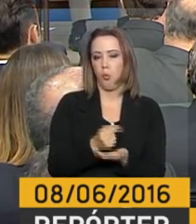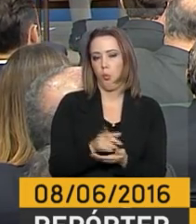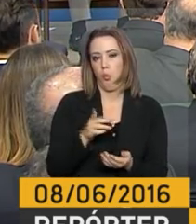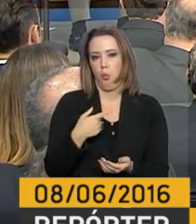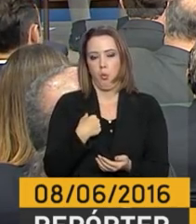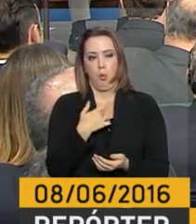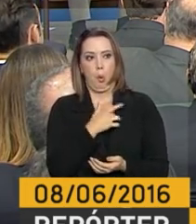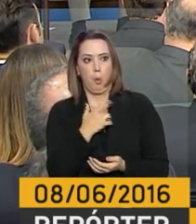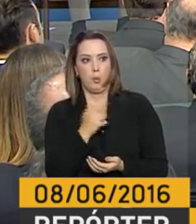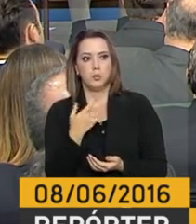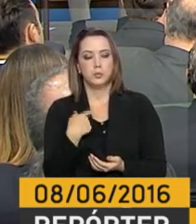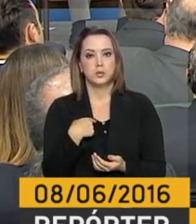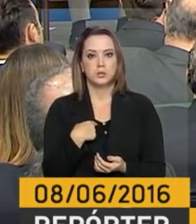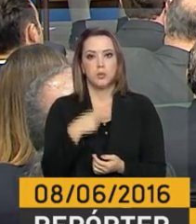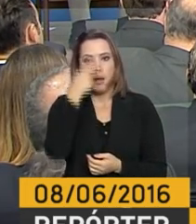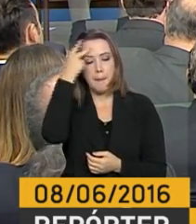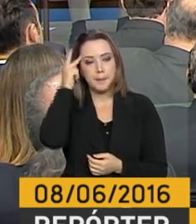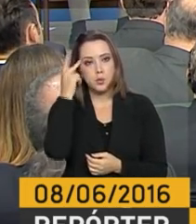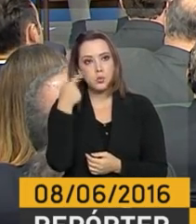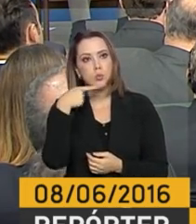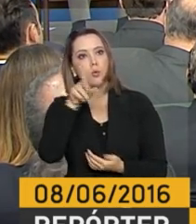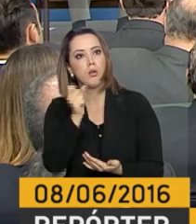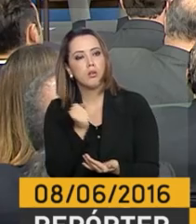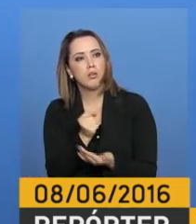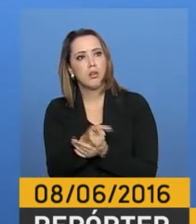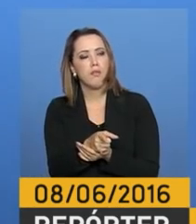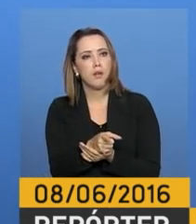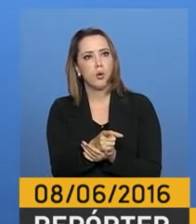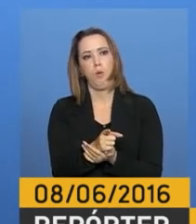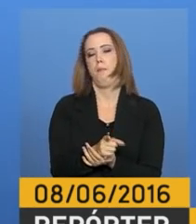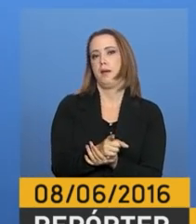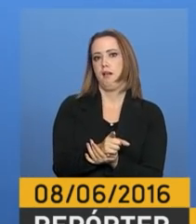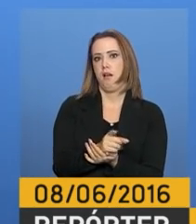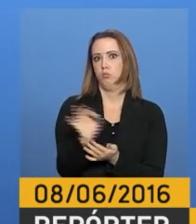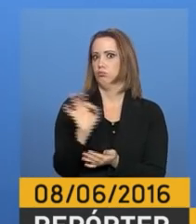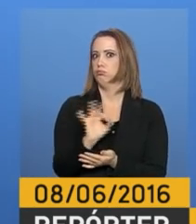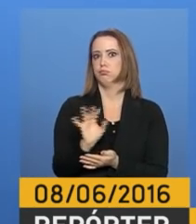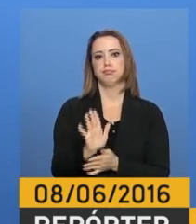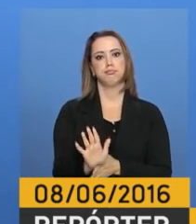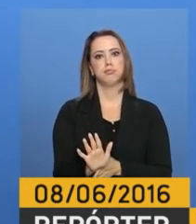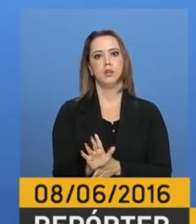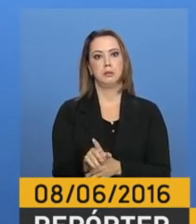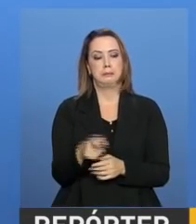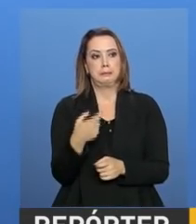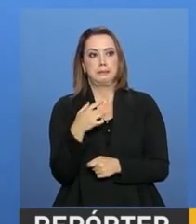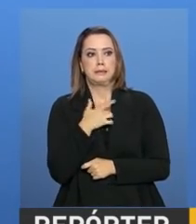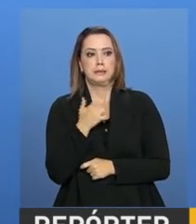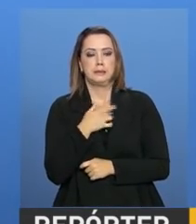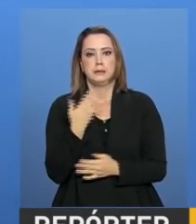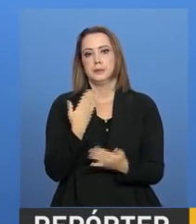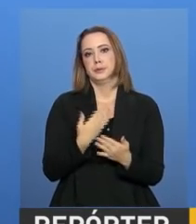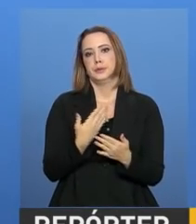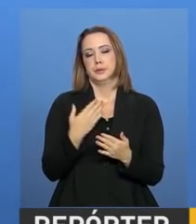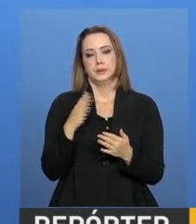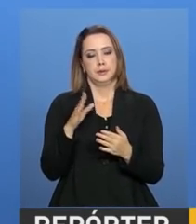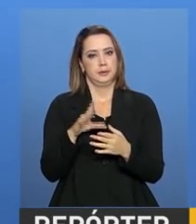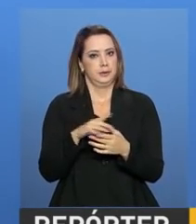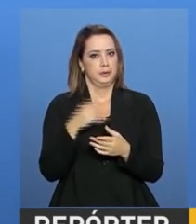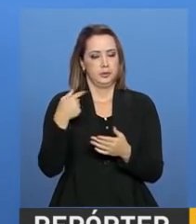seguro o consumidor o cidadão cidadão tava dentro de casa assistindo televisão com medo de perder o emprego